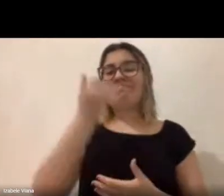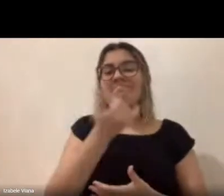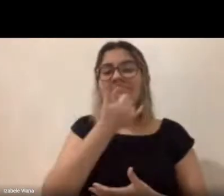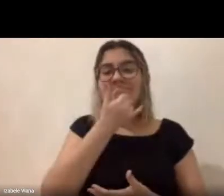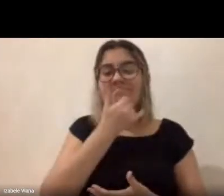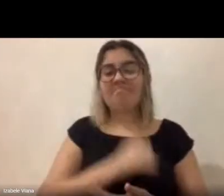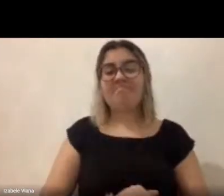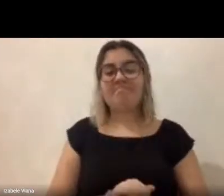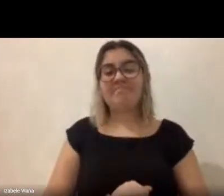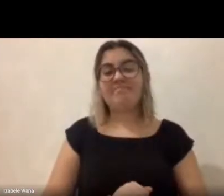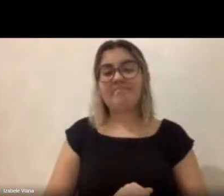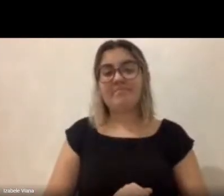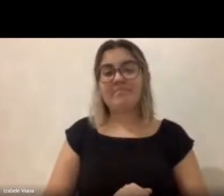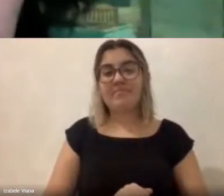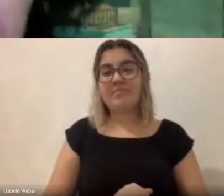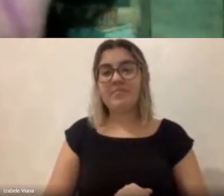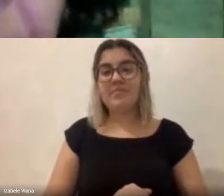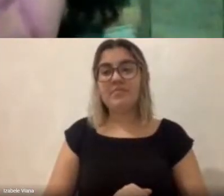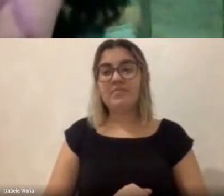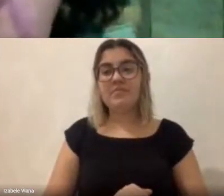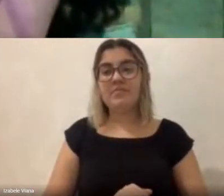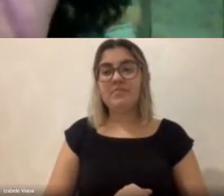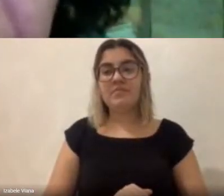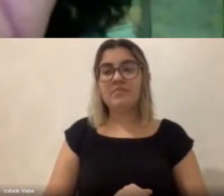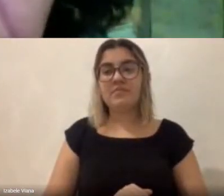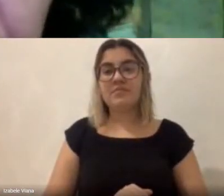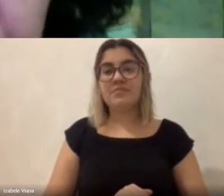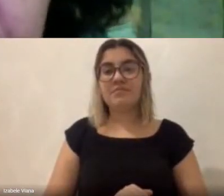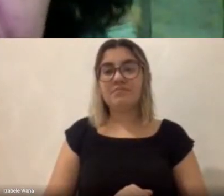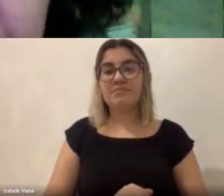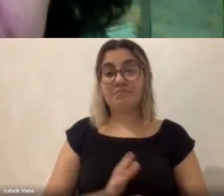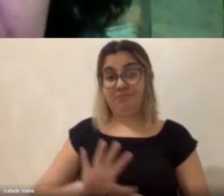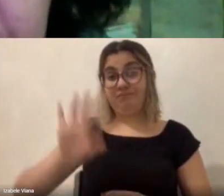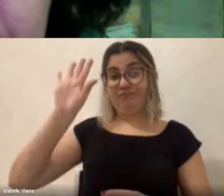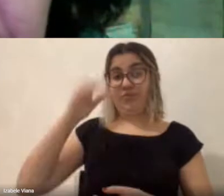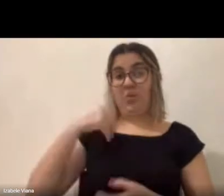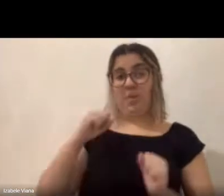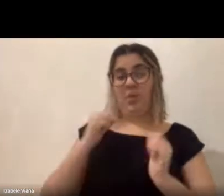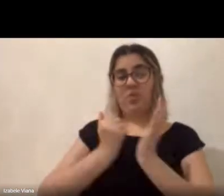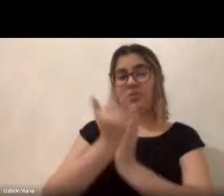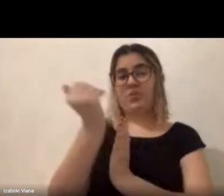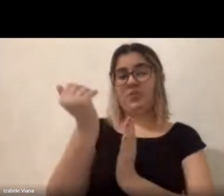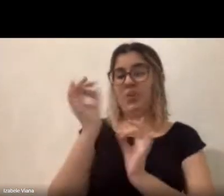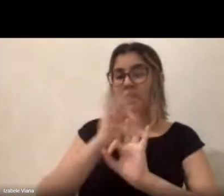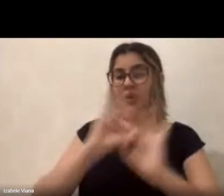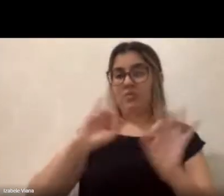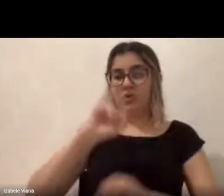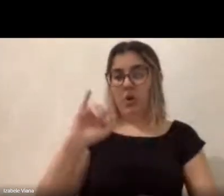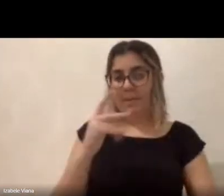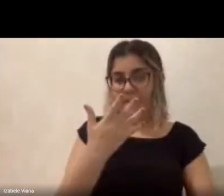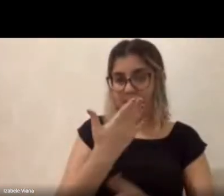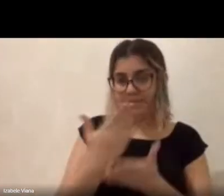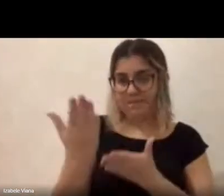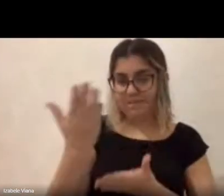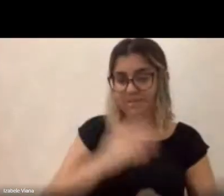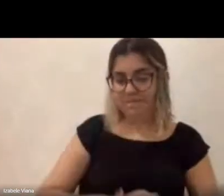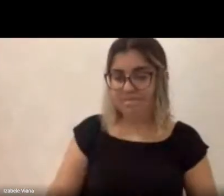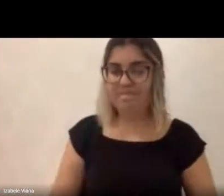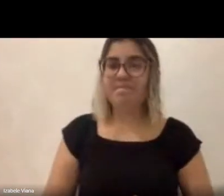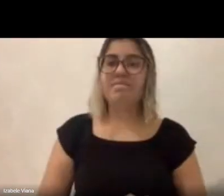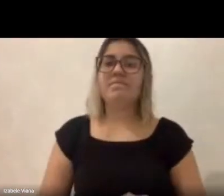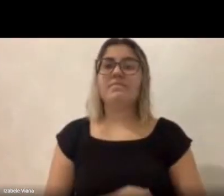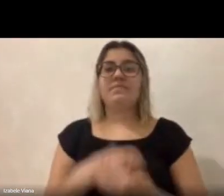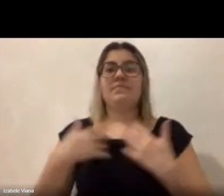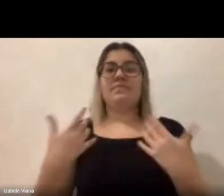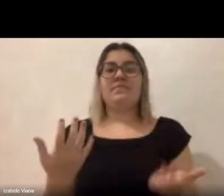Eu acho que eu posso. Maravilha, JP, então é com você. Aproveitando aí a bomba que sempre é